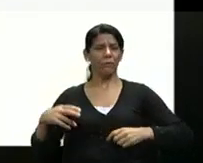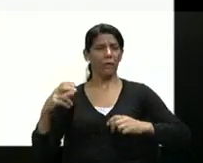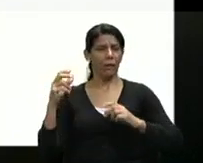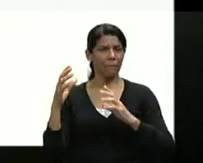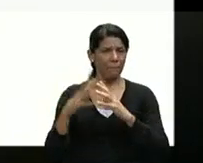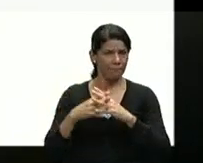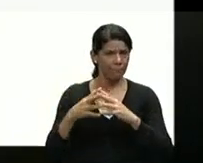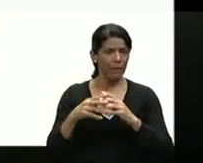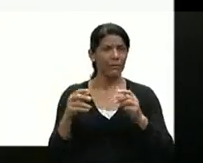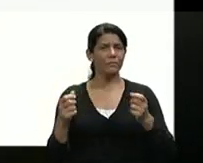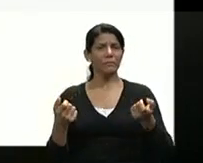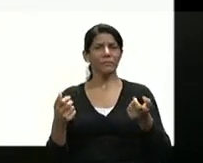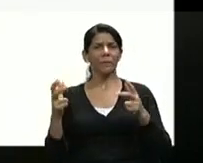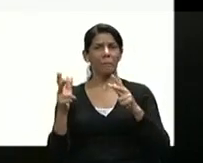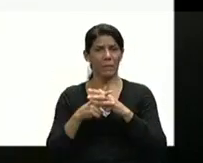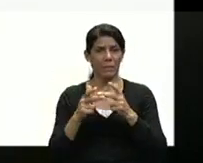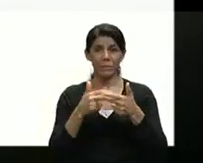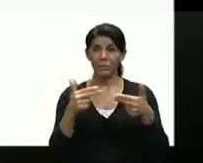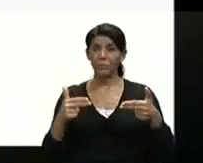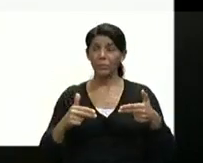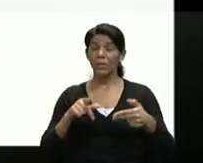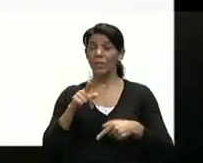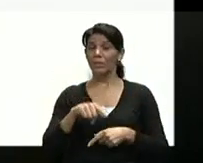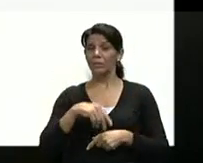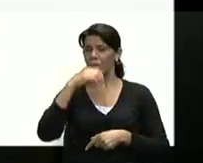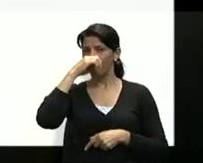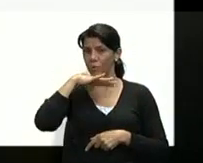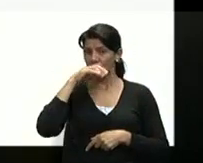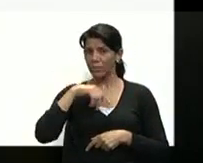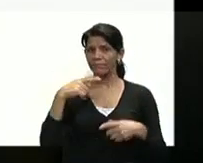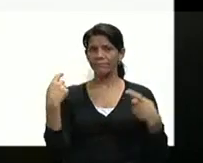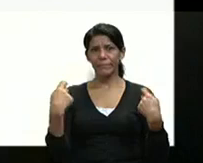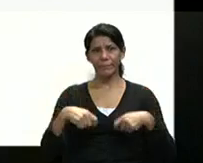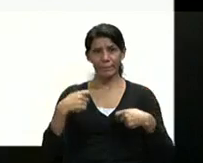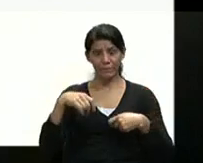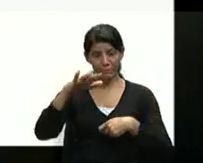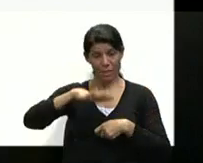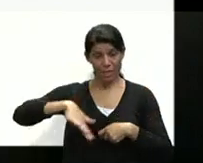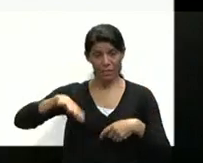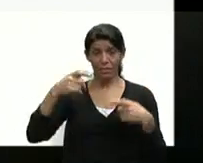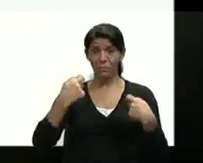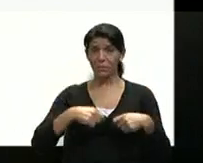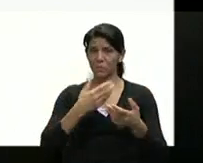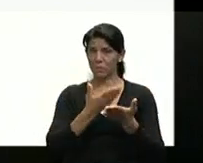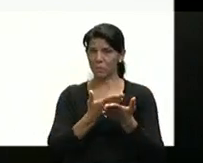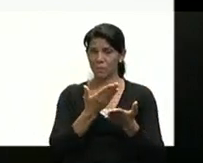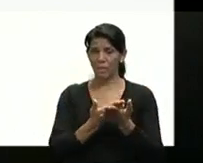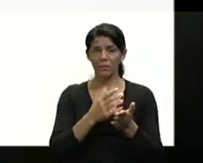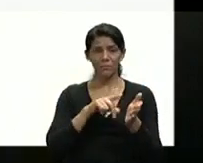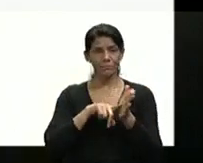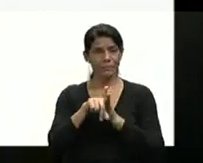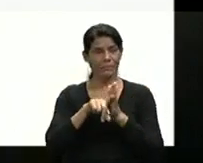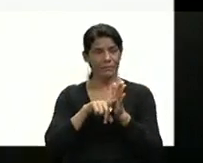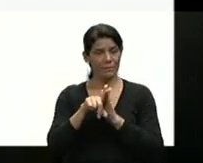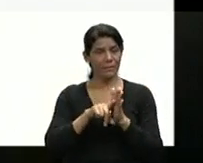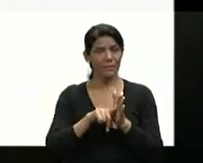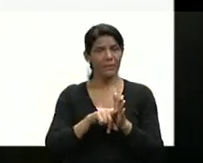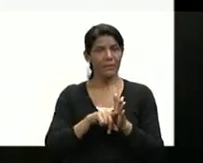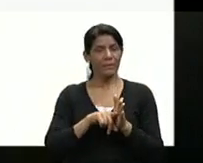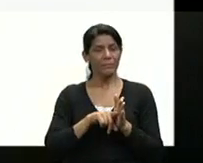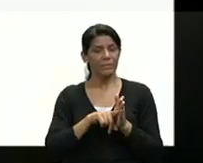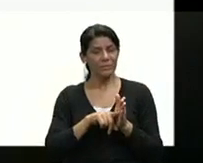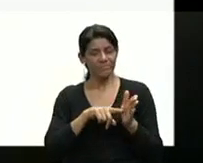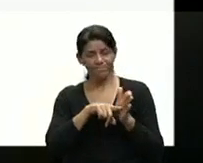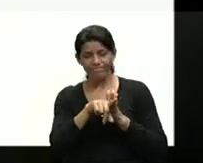de violência autoinfligida, e essa daqui é uma área que precisa ser melhor abordada, que precisa ser